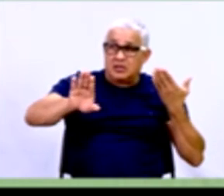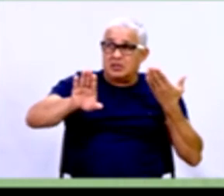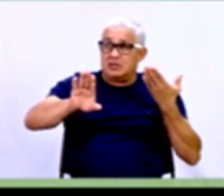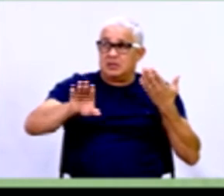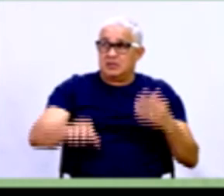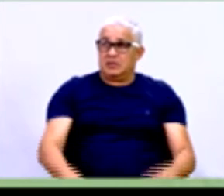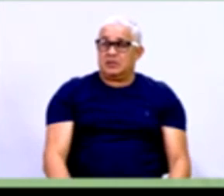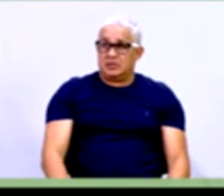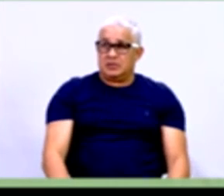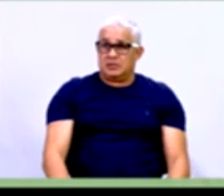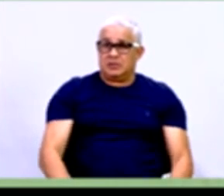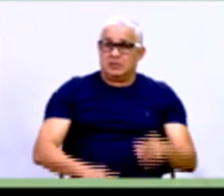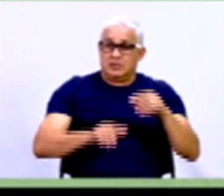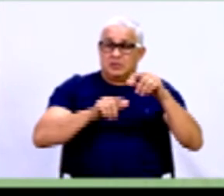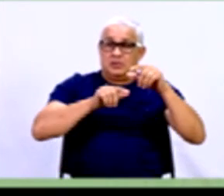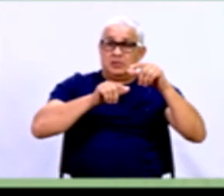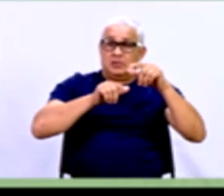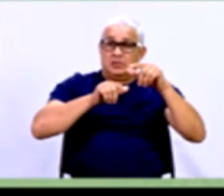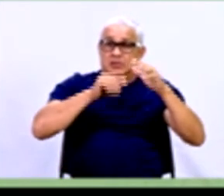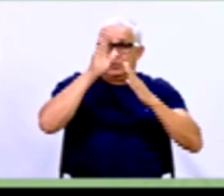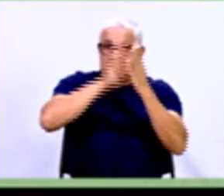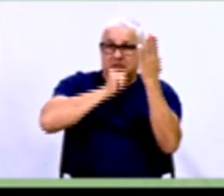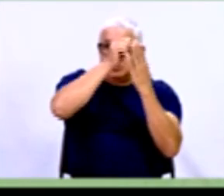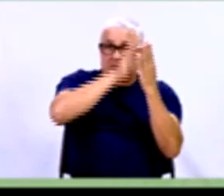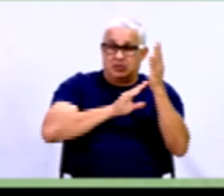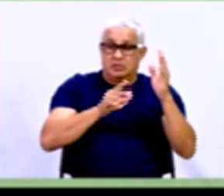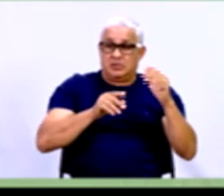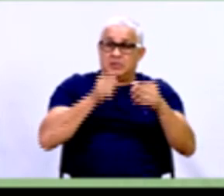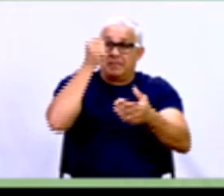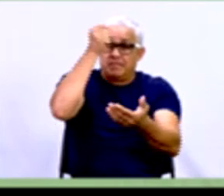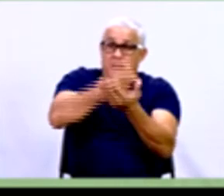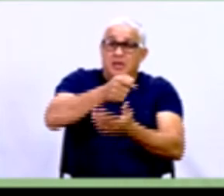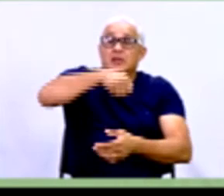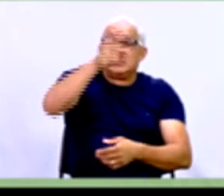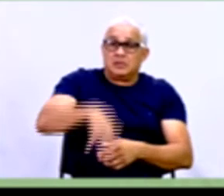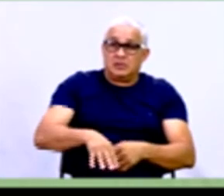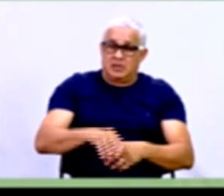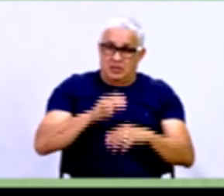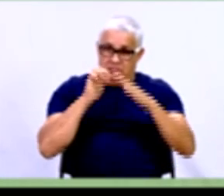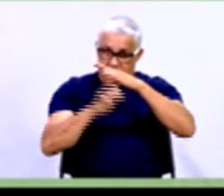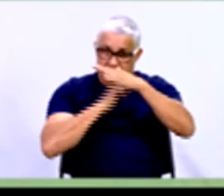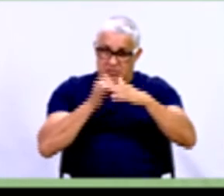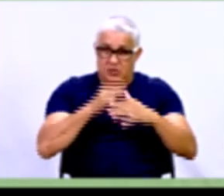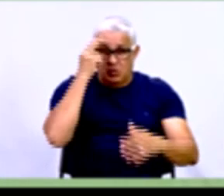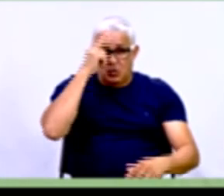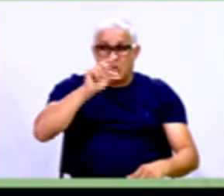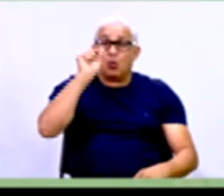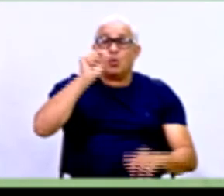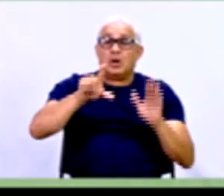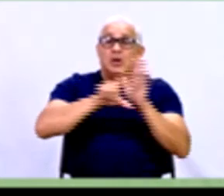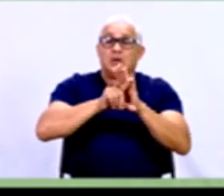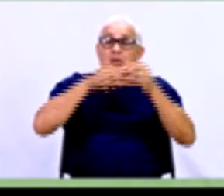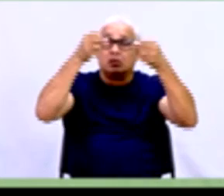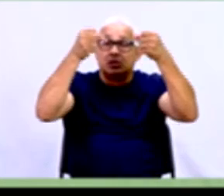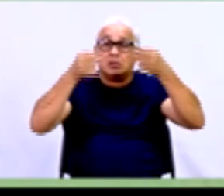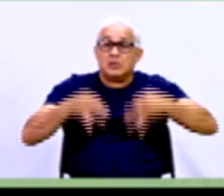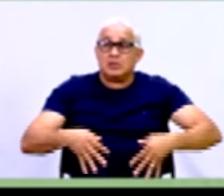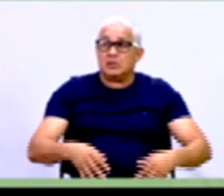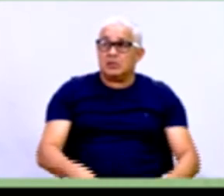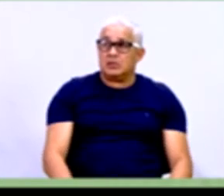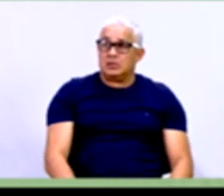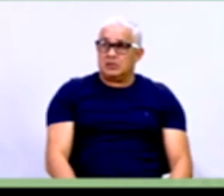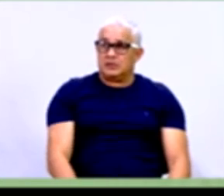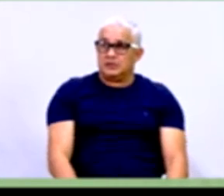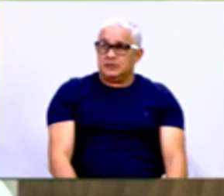seguinte, o tempo de afastamento do pintor deve ser custeado pelo empregador? Ele ficou 2 dias. O que a lei diz? Professor Willis,